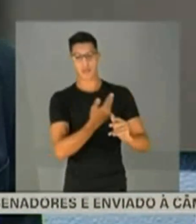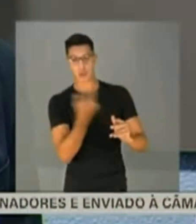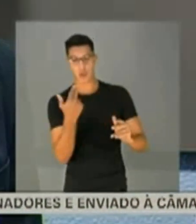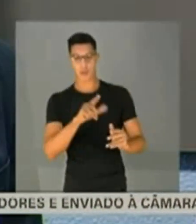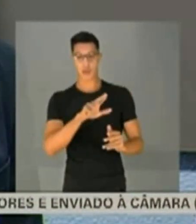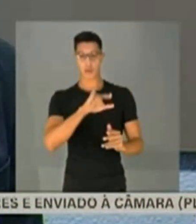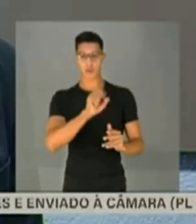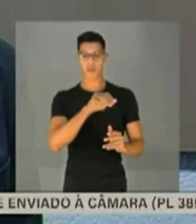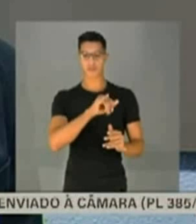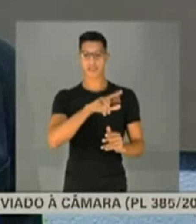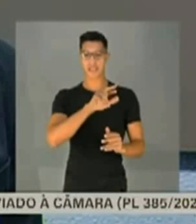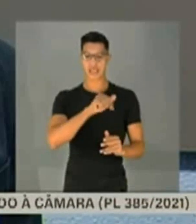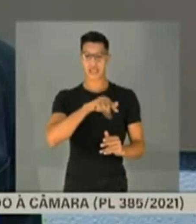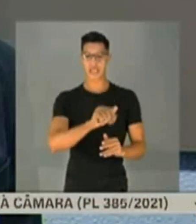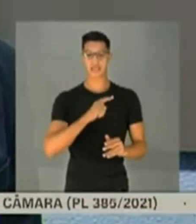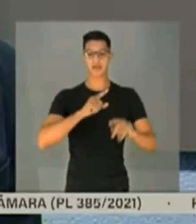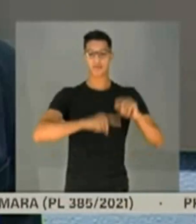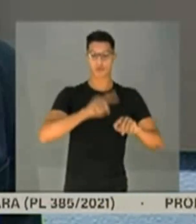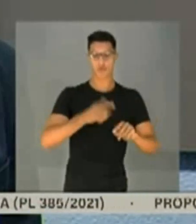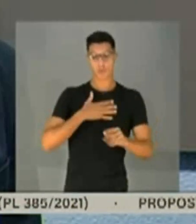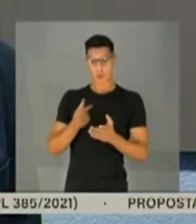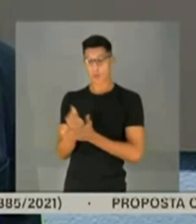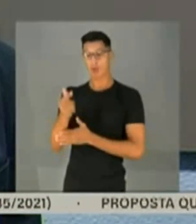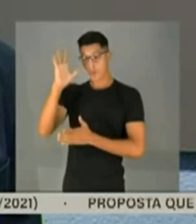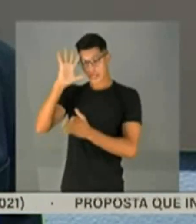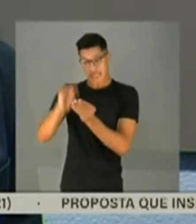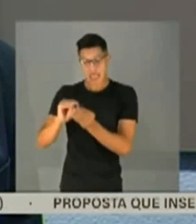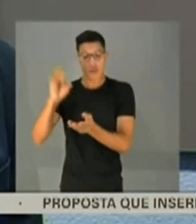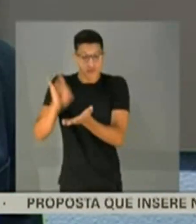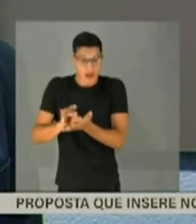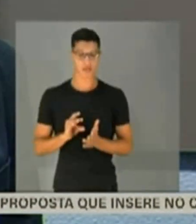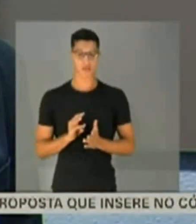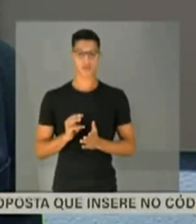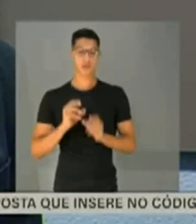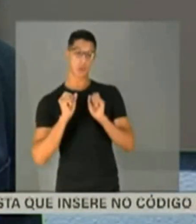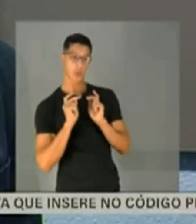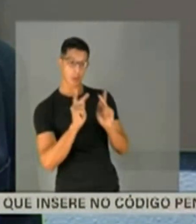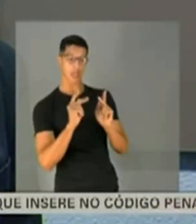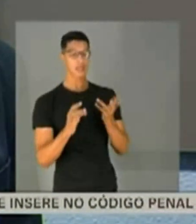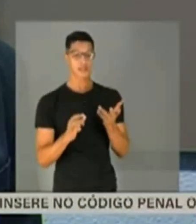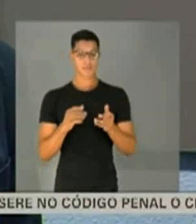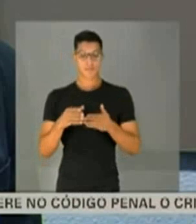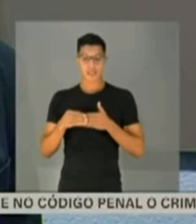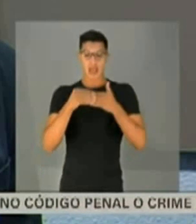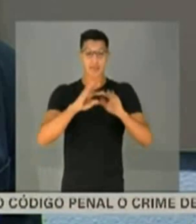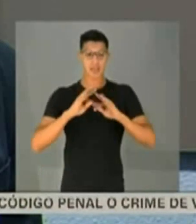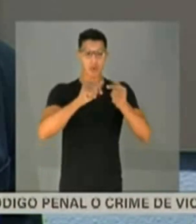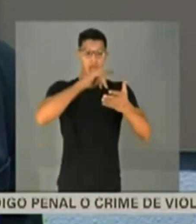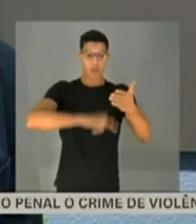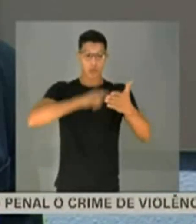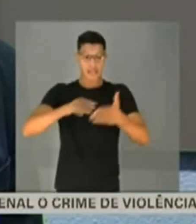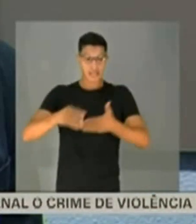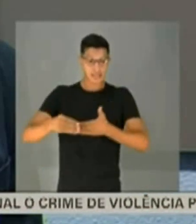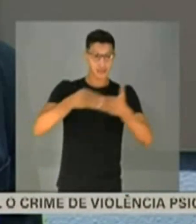de Deus, não duvidem que esse povo será condenado pelo próprio Senhor, pelo próprio Deus.